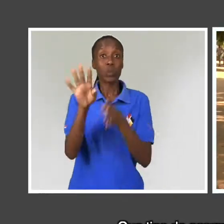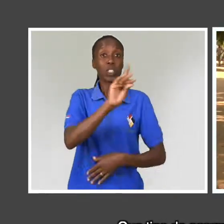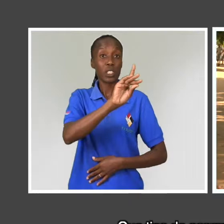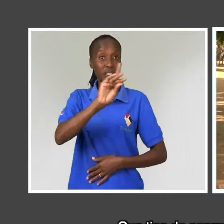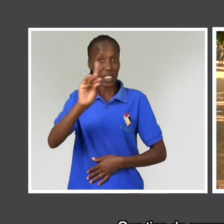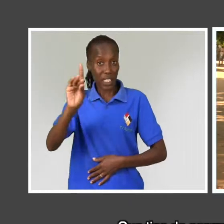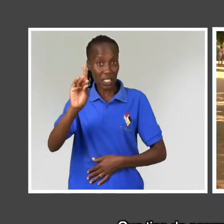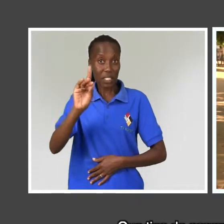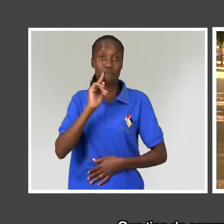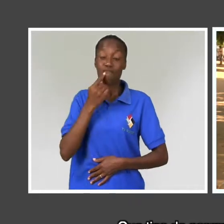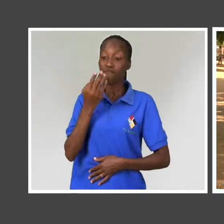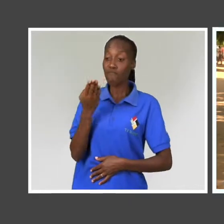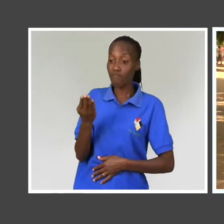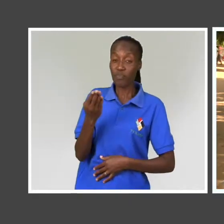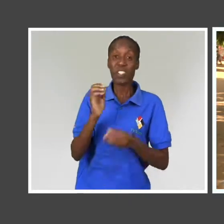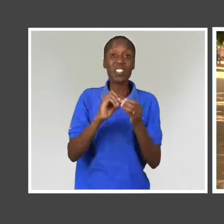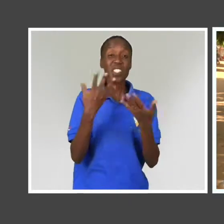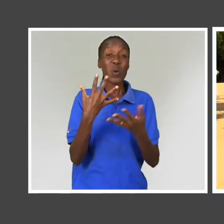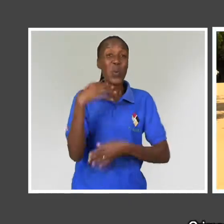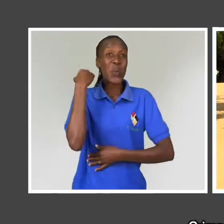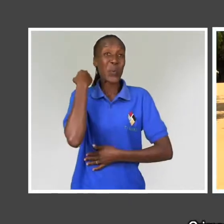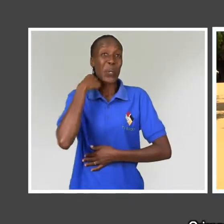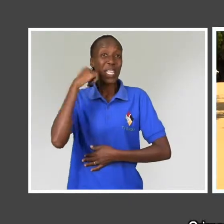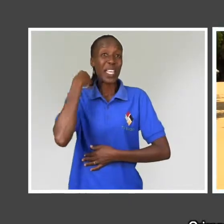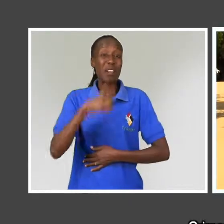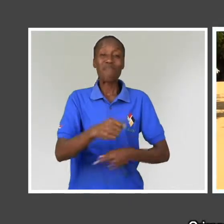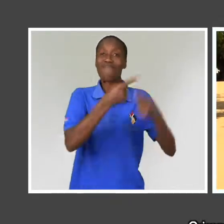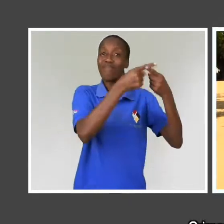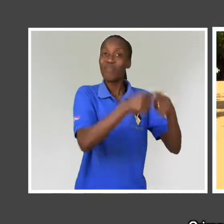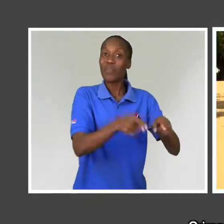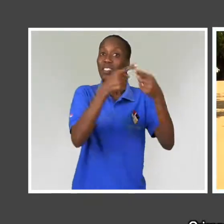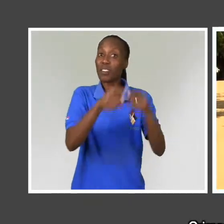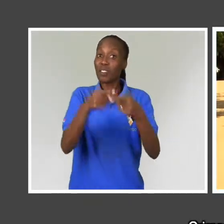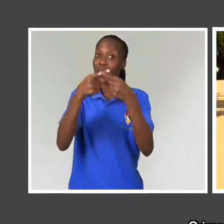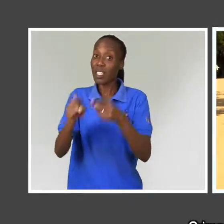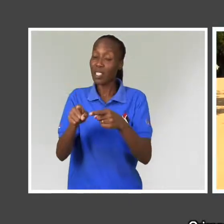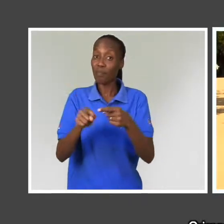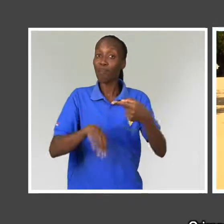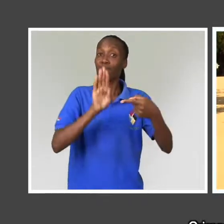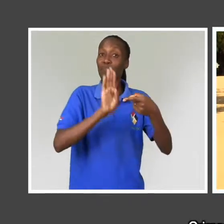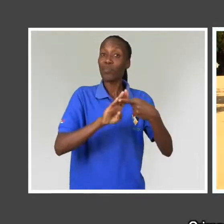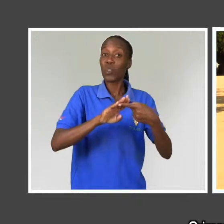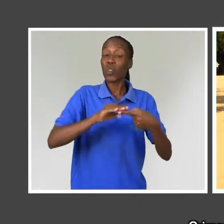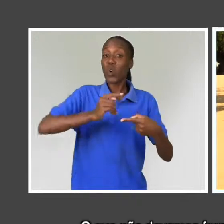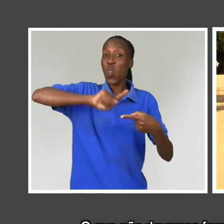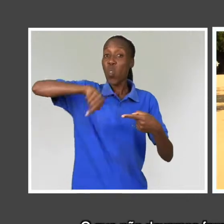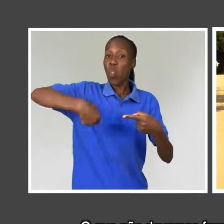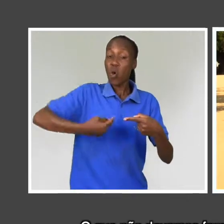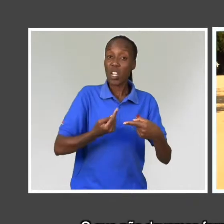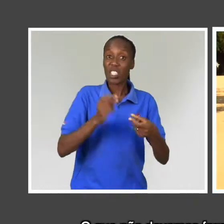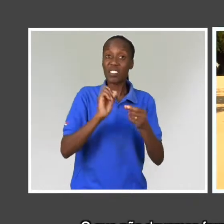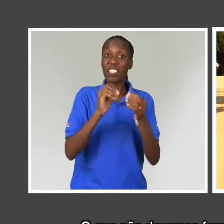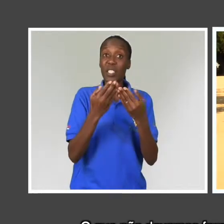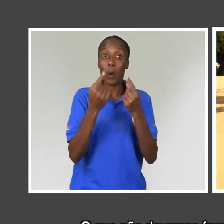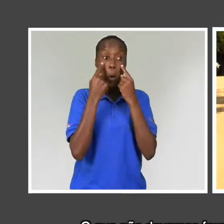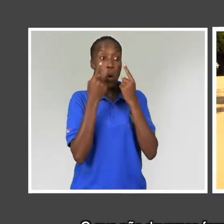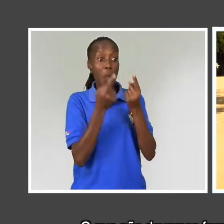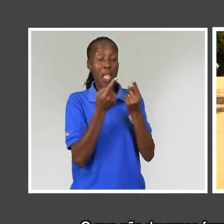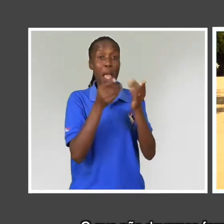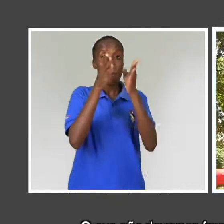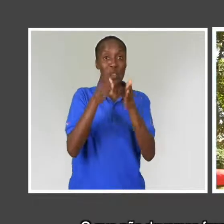uroclusos com deficiência? Os crimes são vários. Uma das coisas que nós não